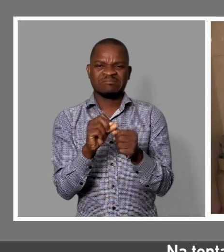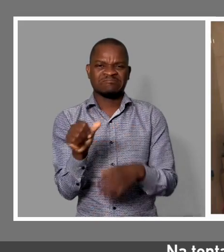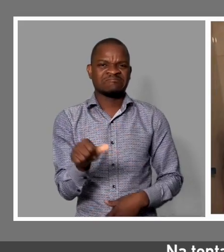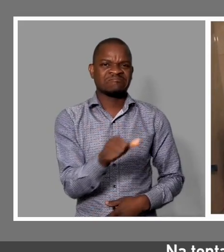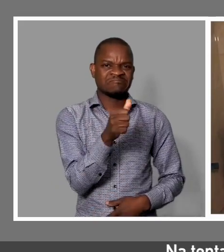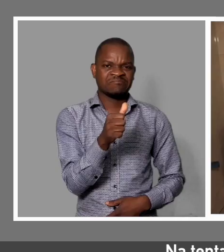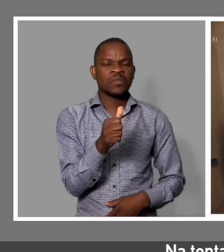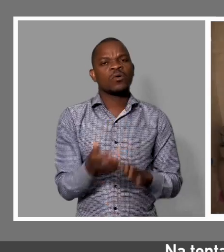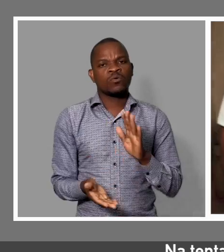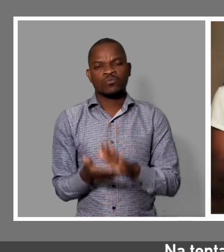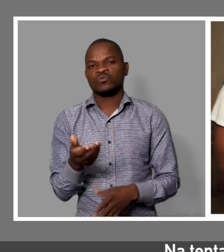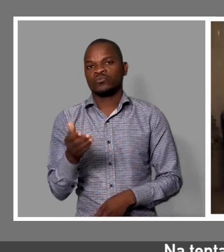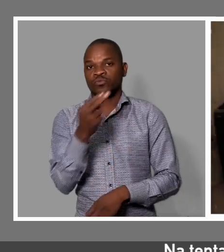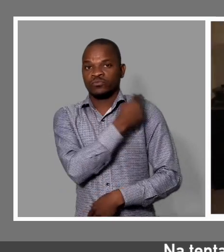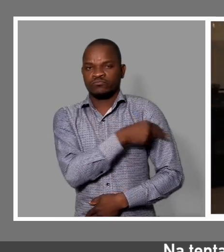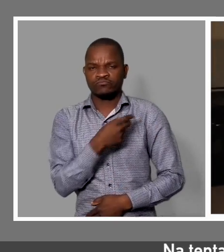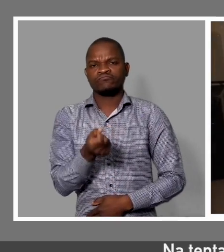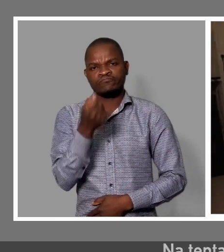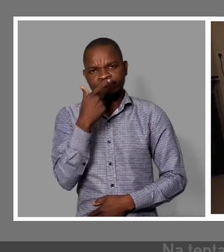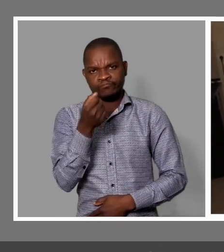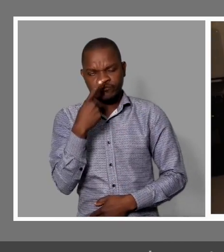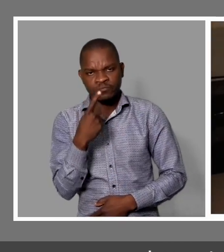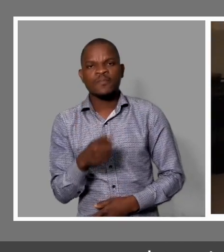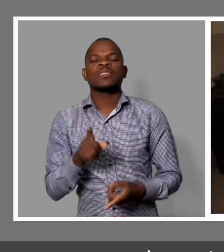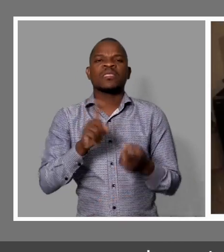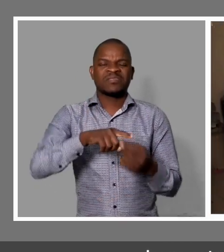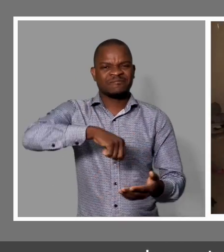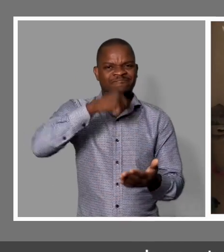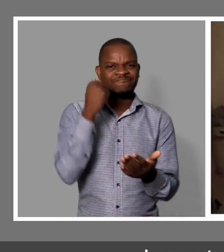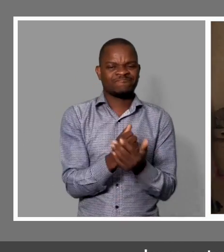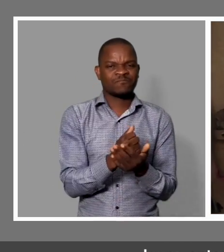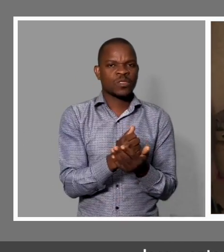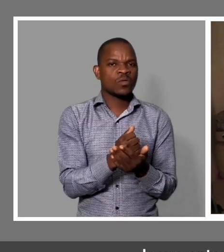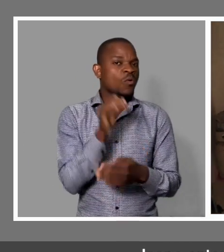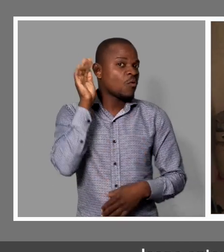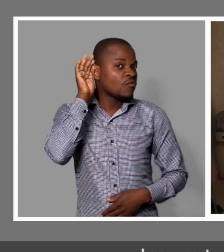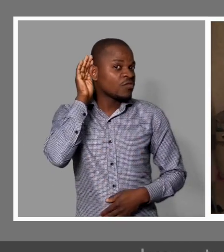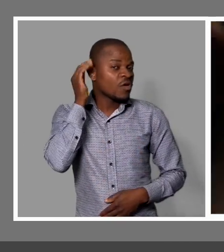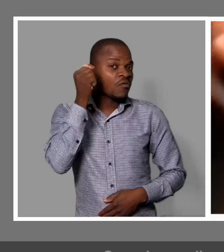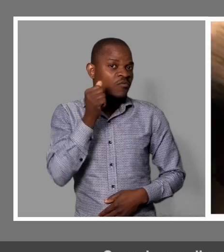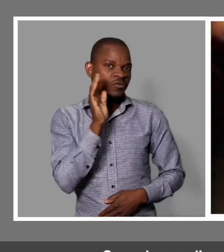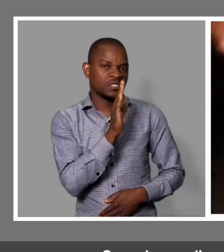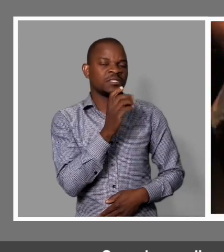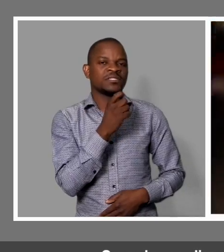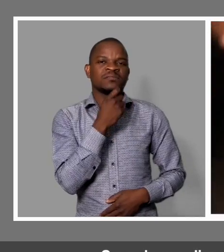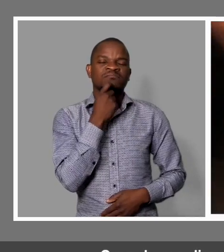livrar da doença, para além dos medicamentos hospitalares, Joana optou pela recomendação da avó.